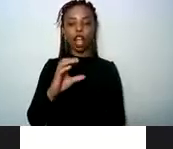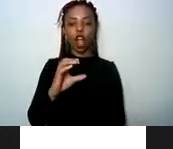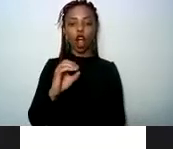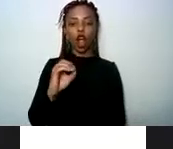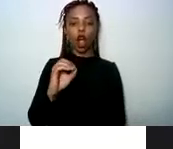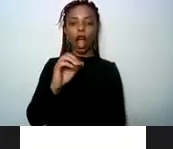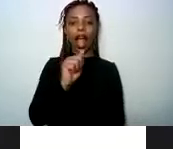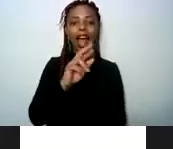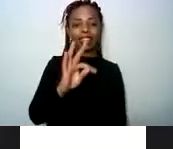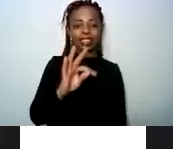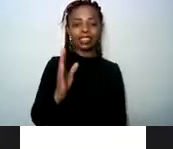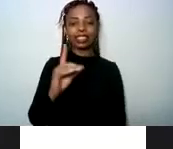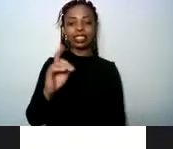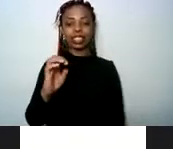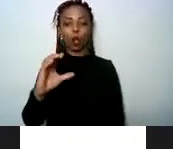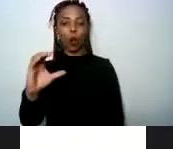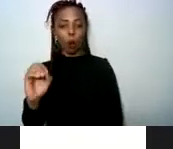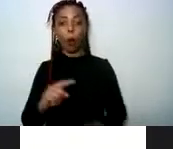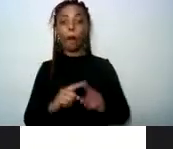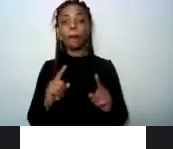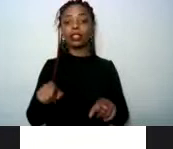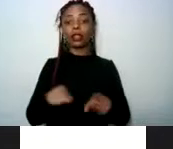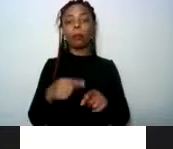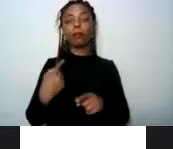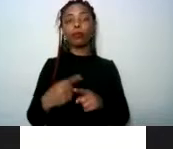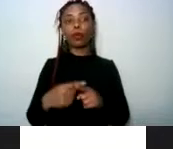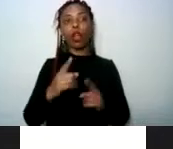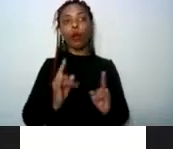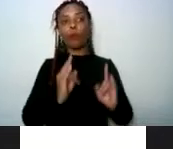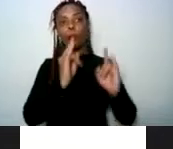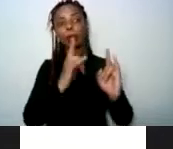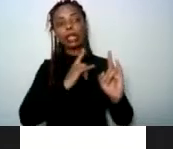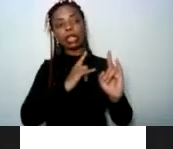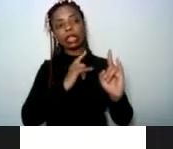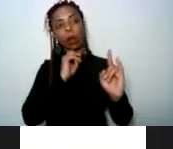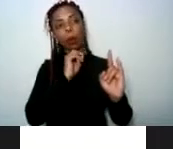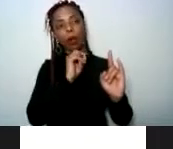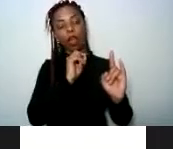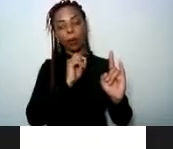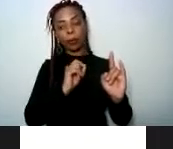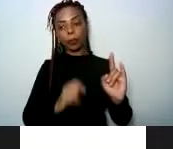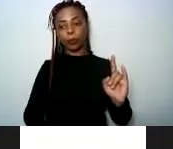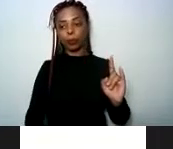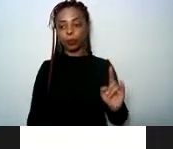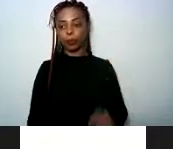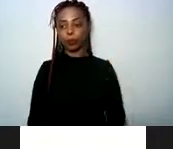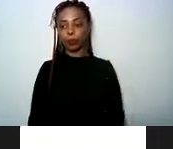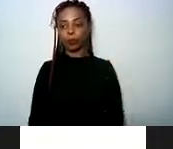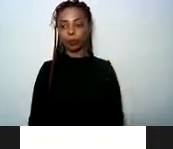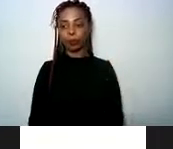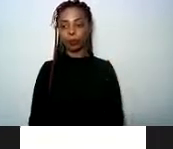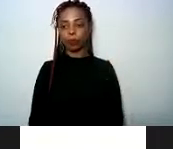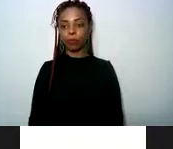edifício que apresenta características que antevêm o